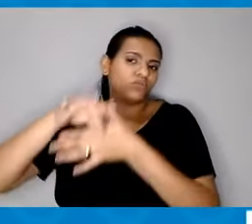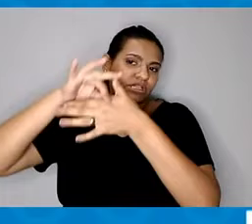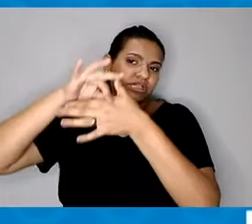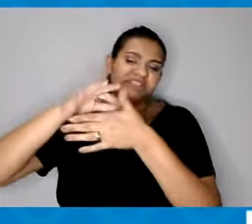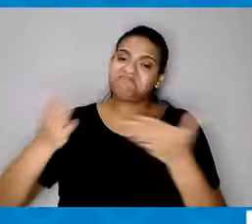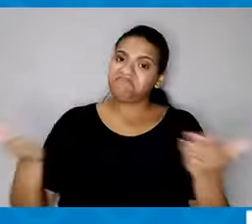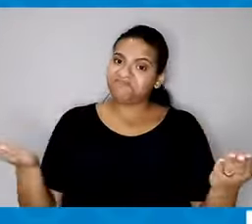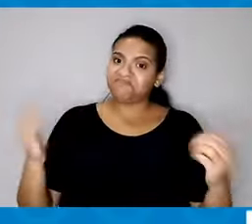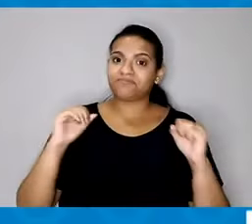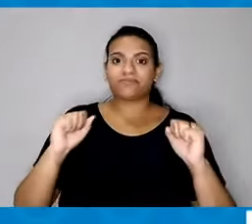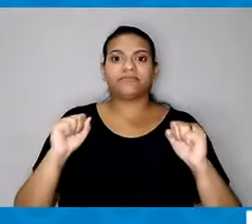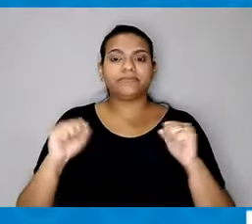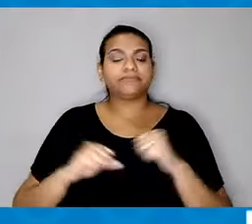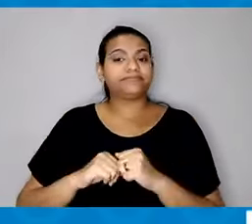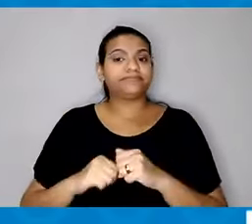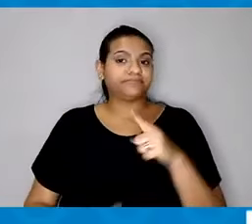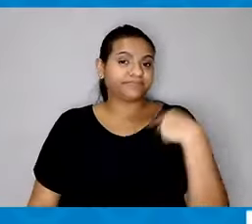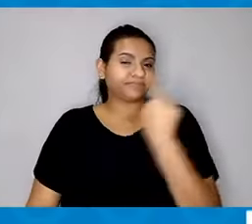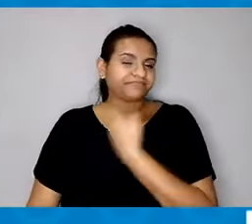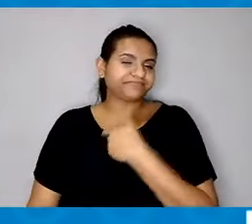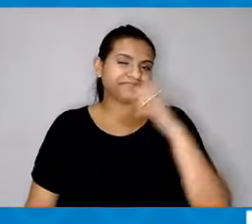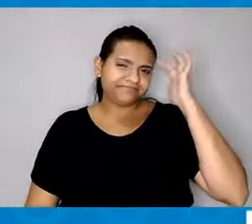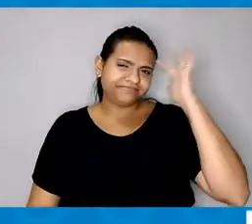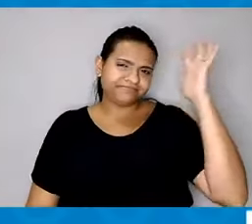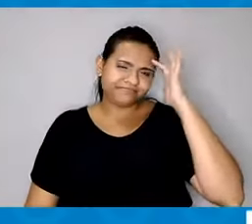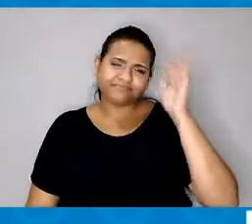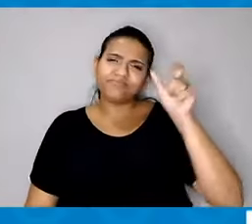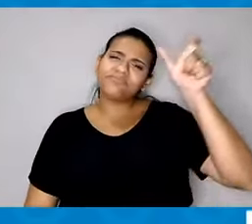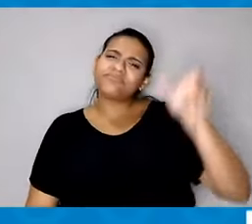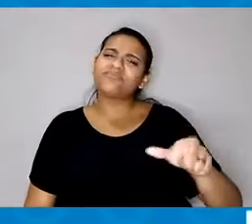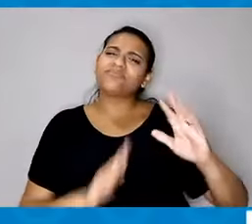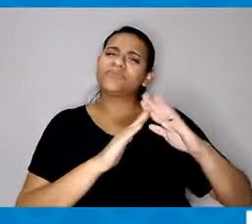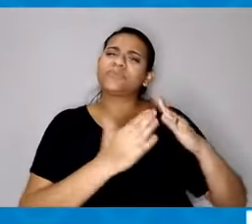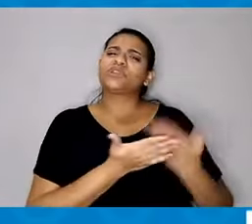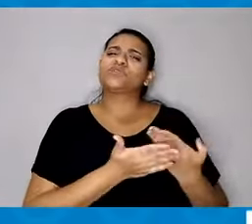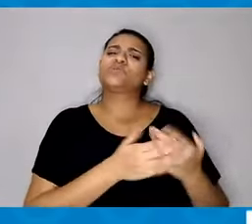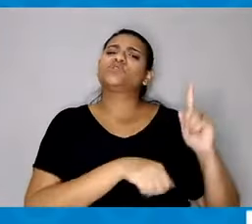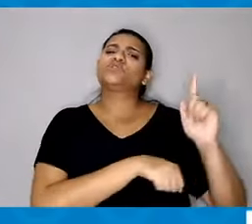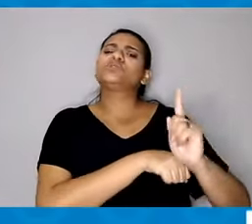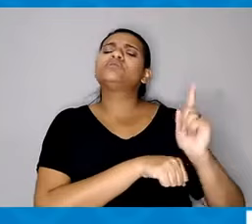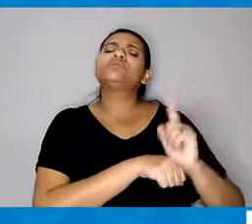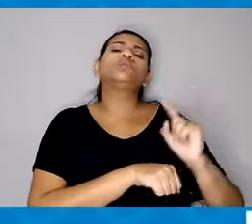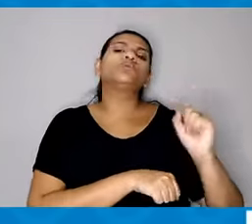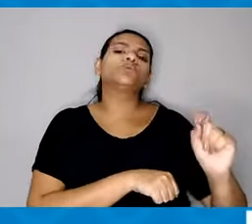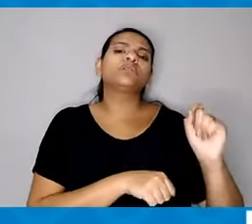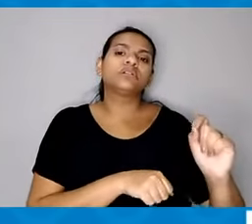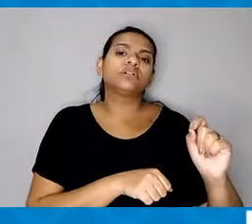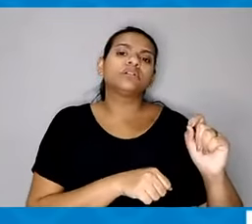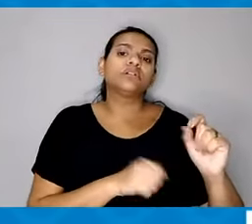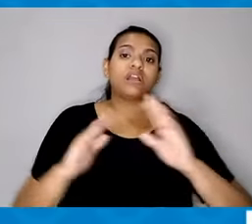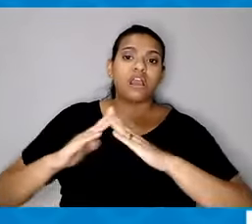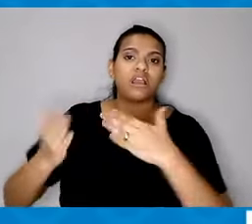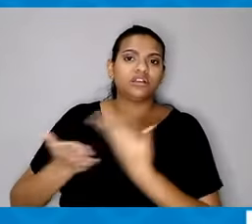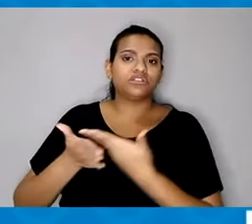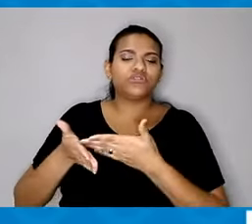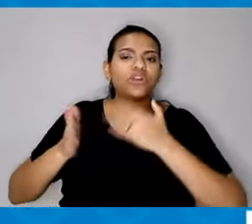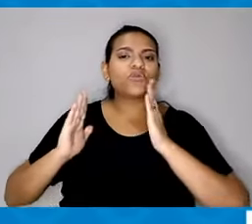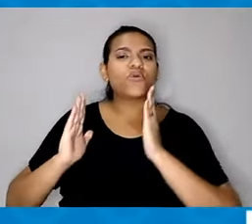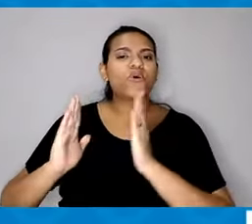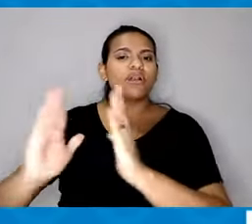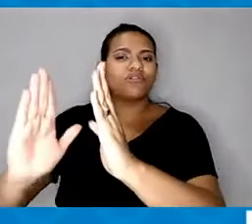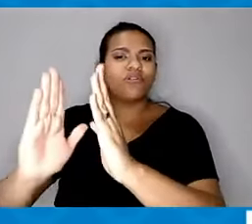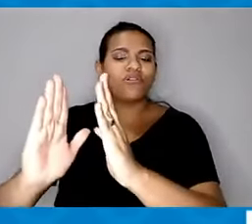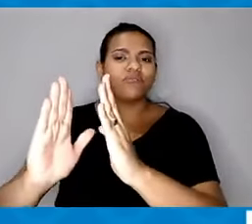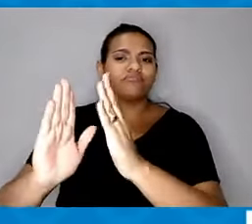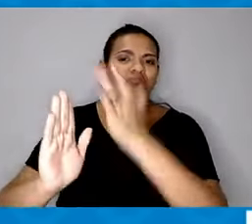gestor da escola tomando conta dos corredores. Isso é executar o presente. a gente tem que fazer um sistema de autonomia